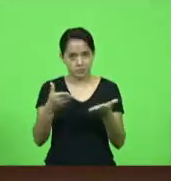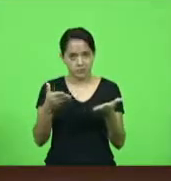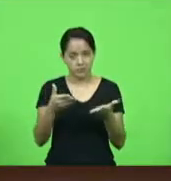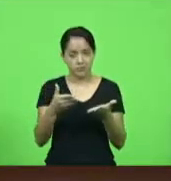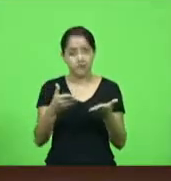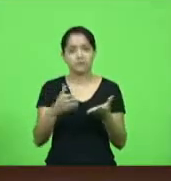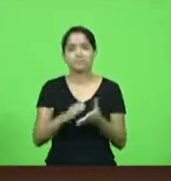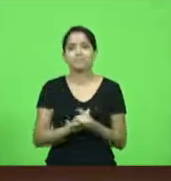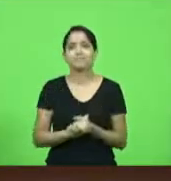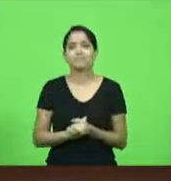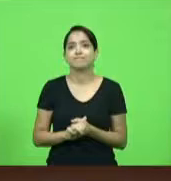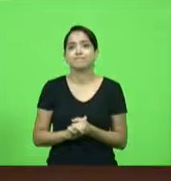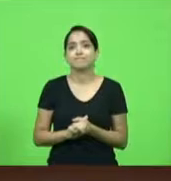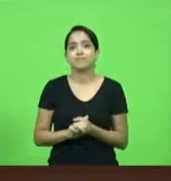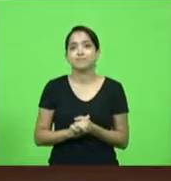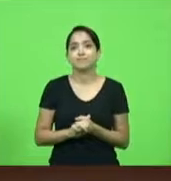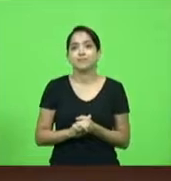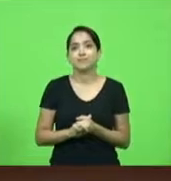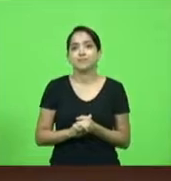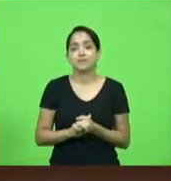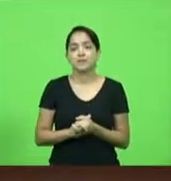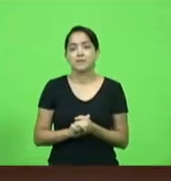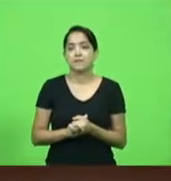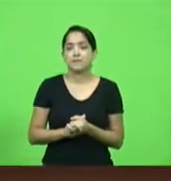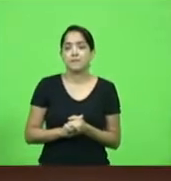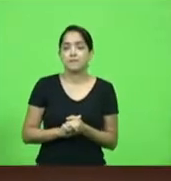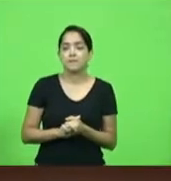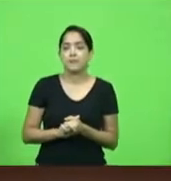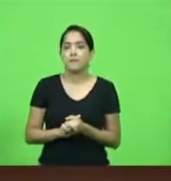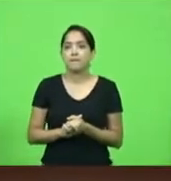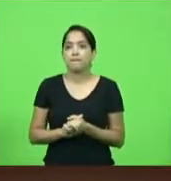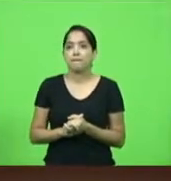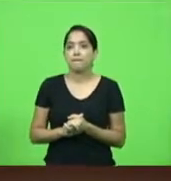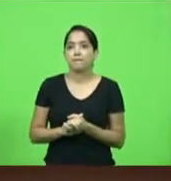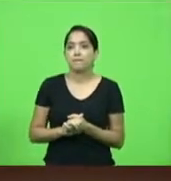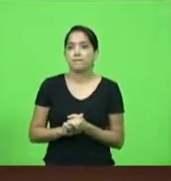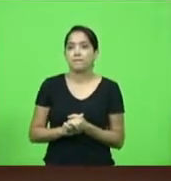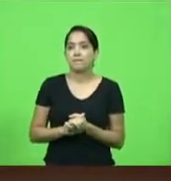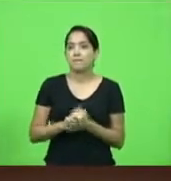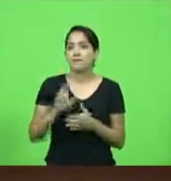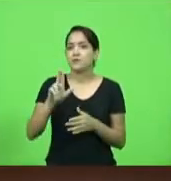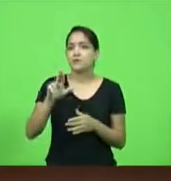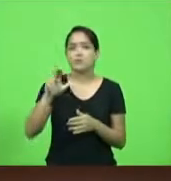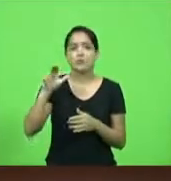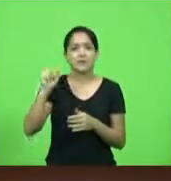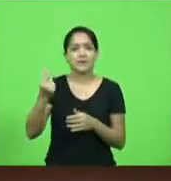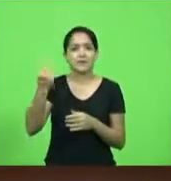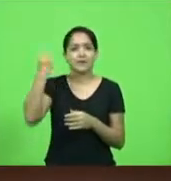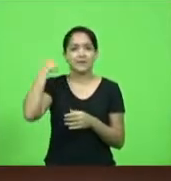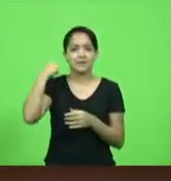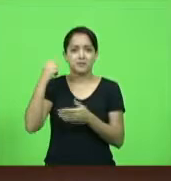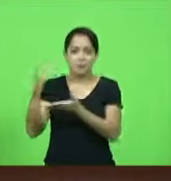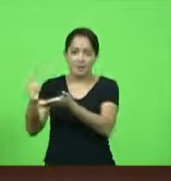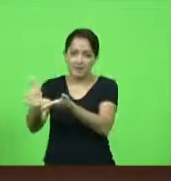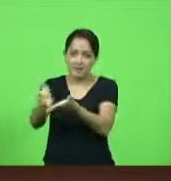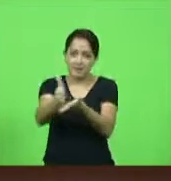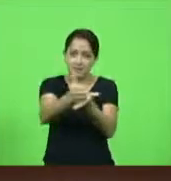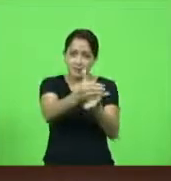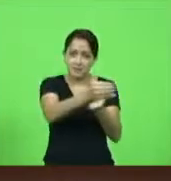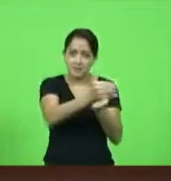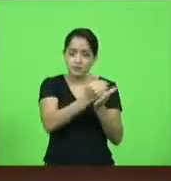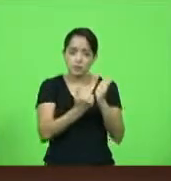dizer, prenderia a língua para dizer, mas nunca antes tivemos uma arrecadação tão